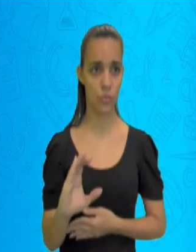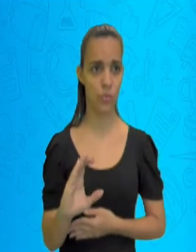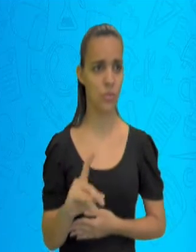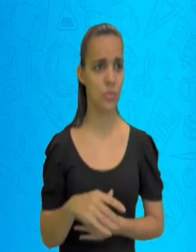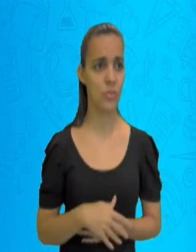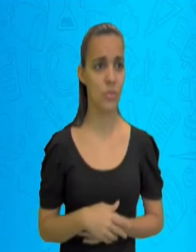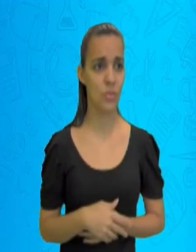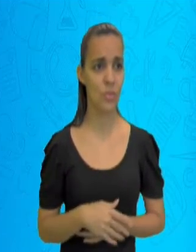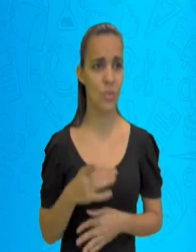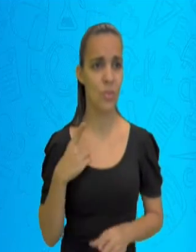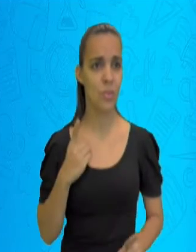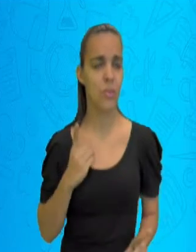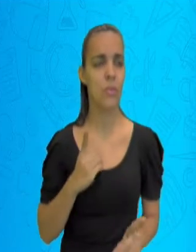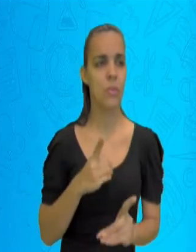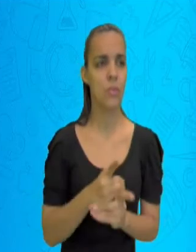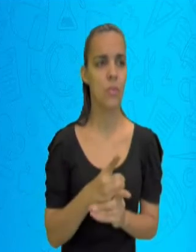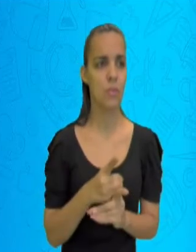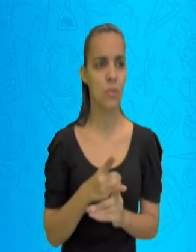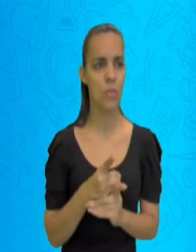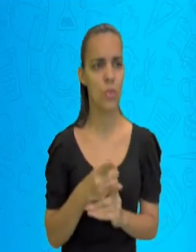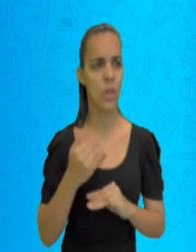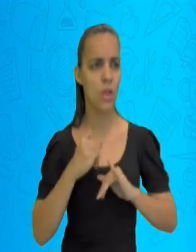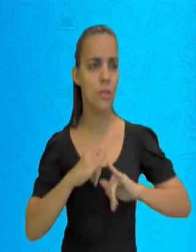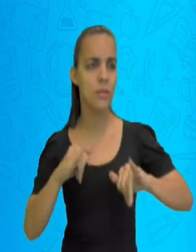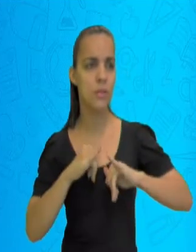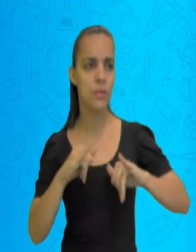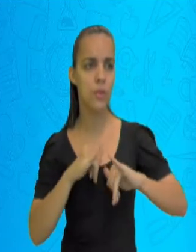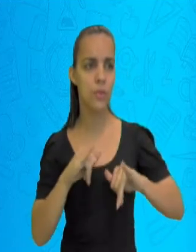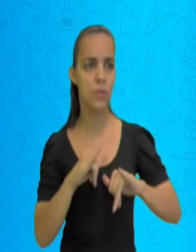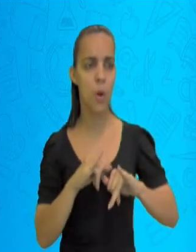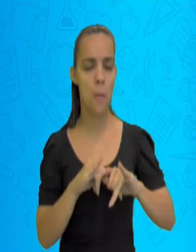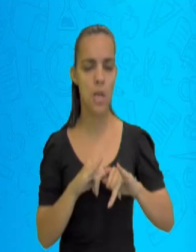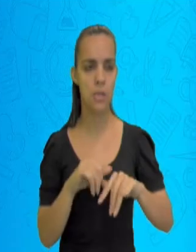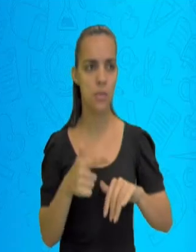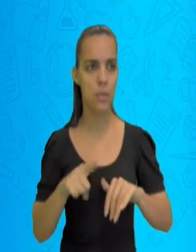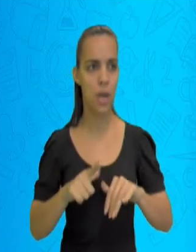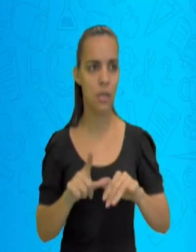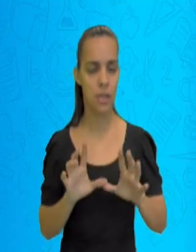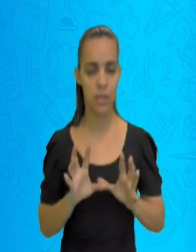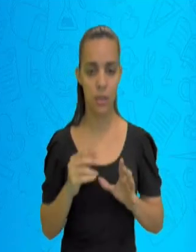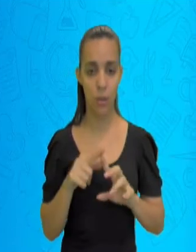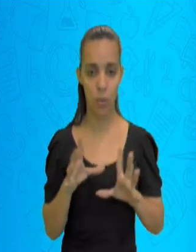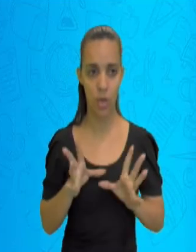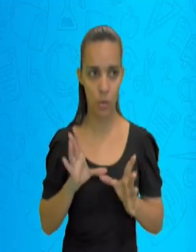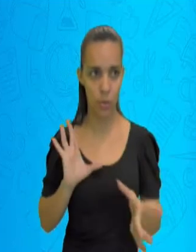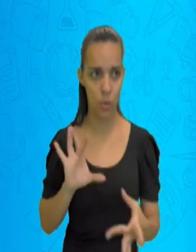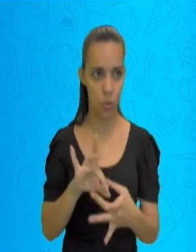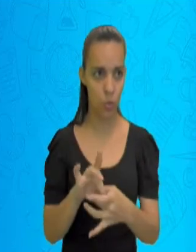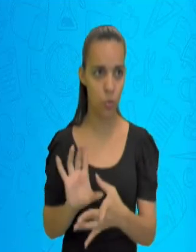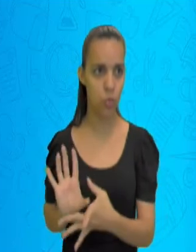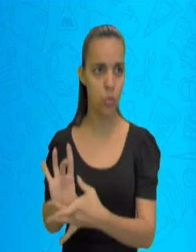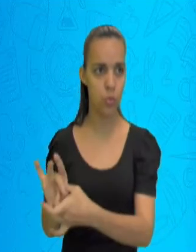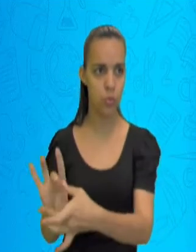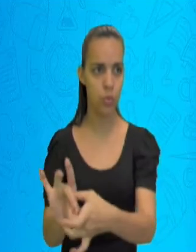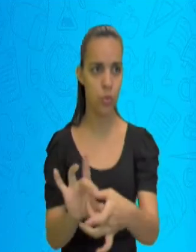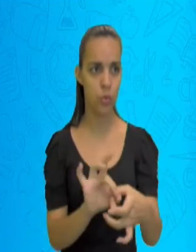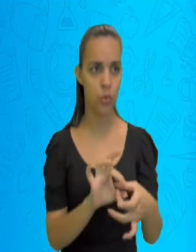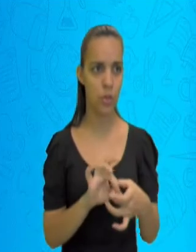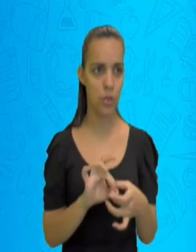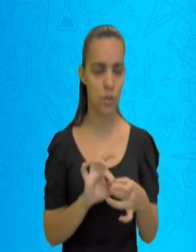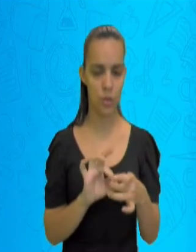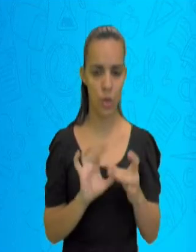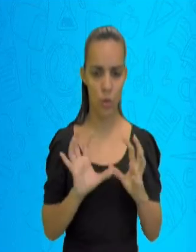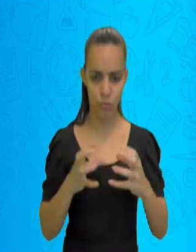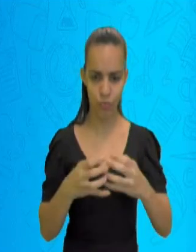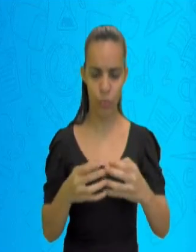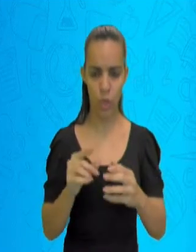Chadwick descobriu? Que informação ele agregou para Rutherford pegar tudo e estruturar um